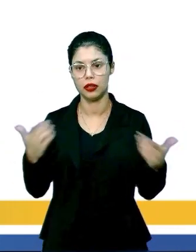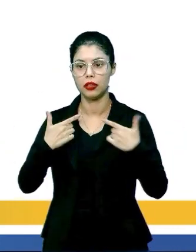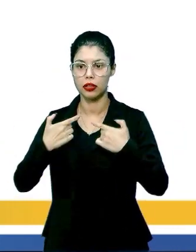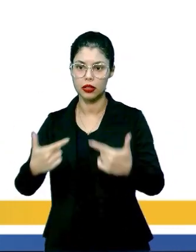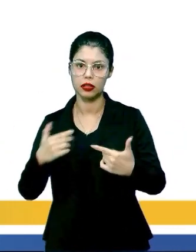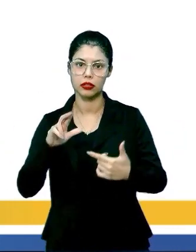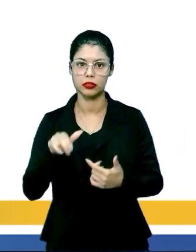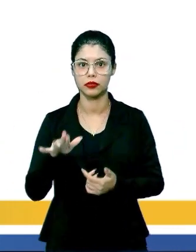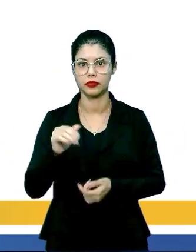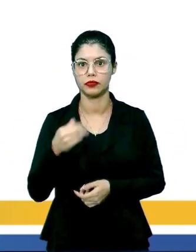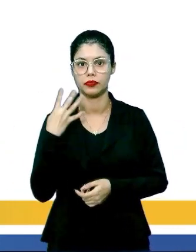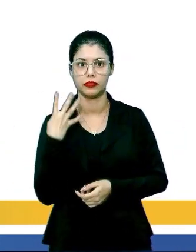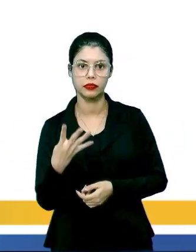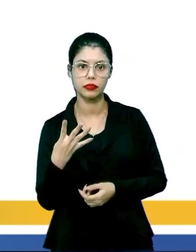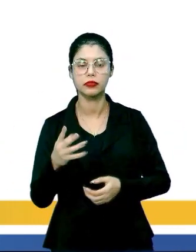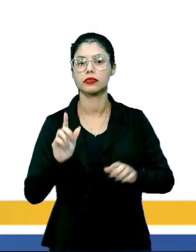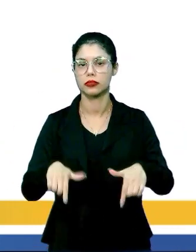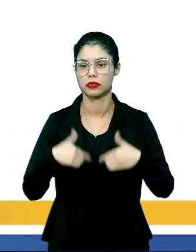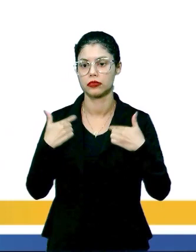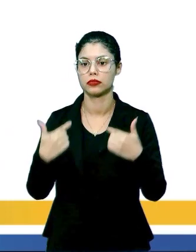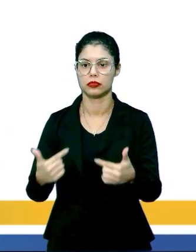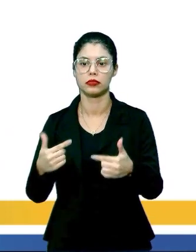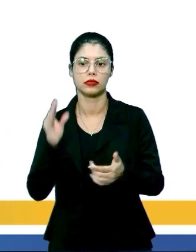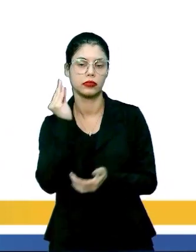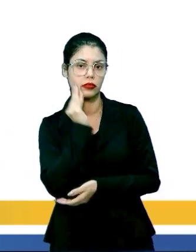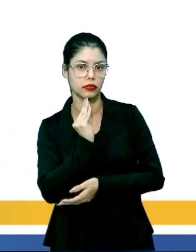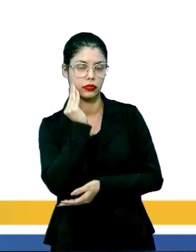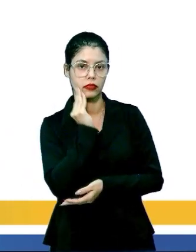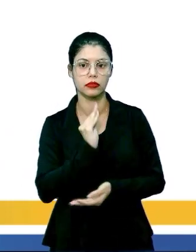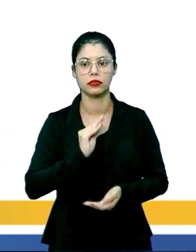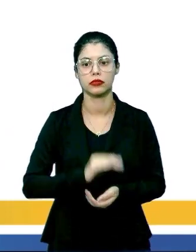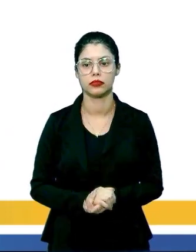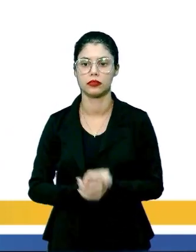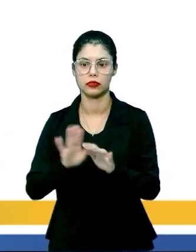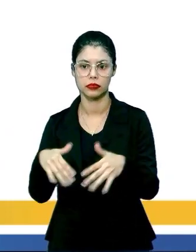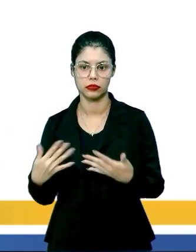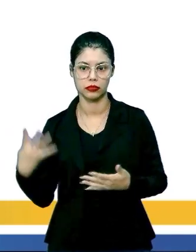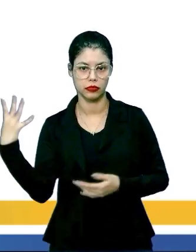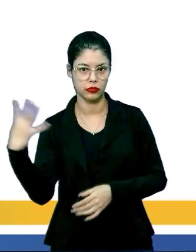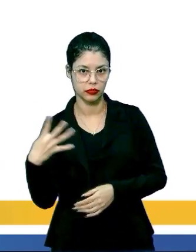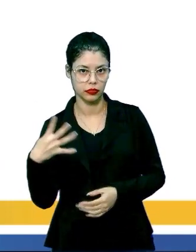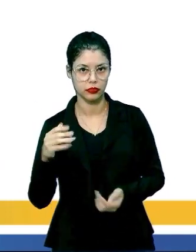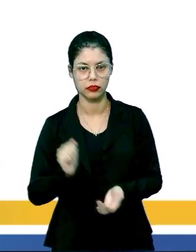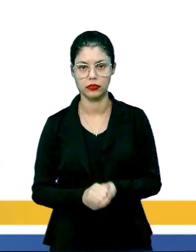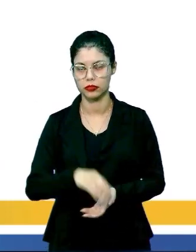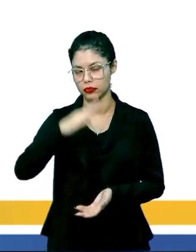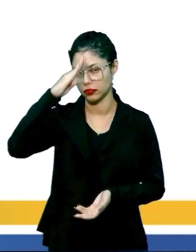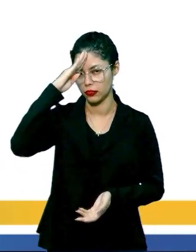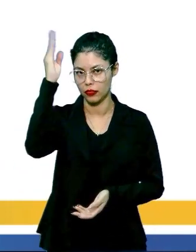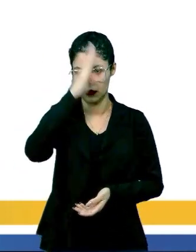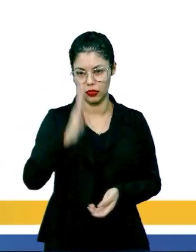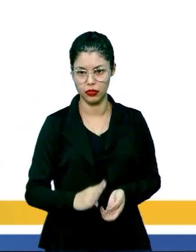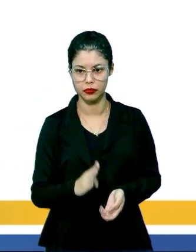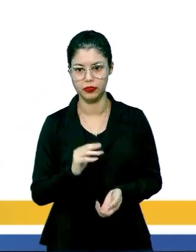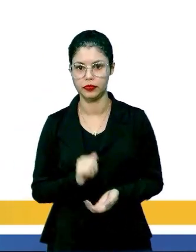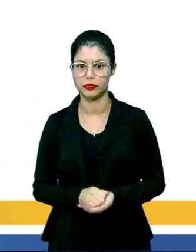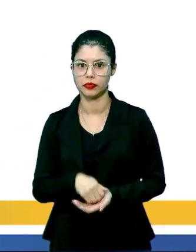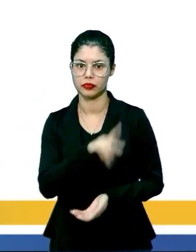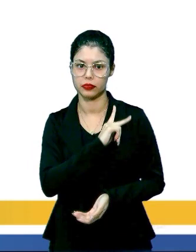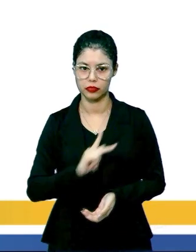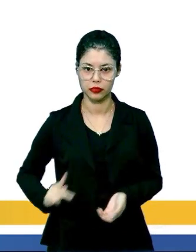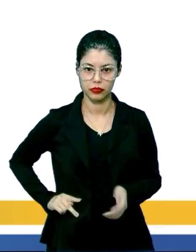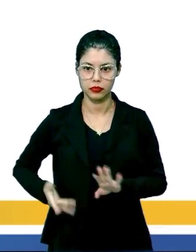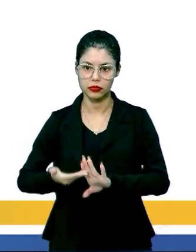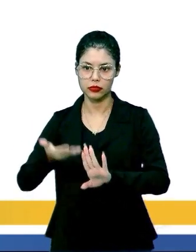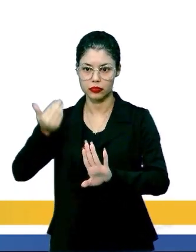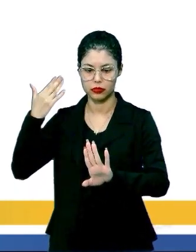ela aconteceu em 4 batalhas, né, 4 tentativas. Na 4ª tentativa, o Exército Brasileiro, né, o presidente